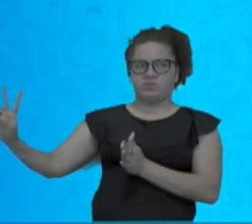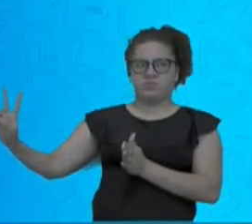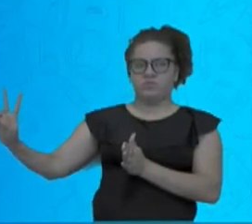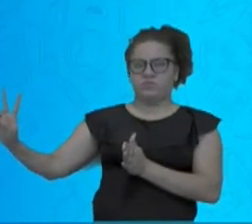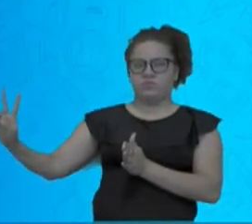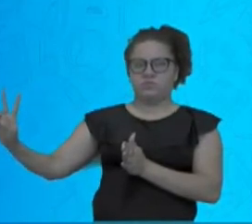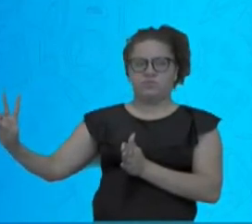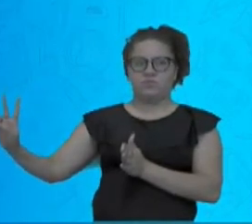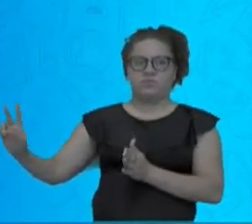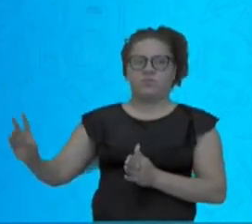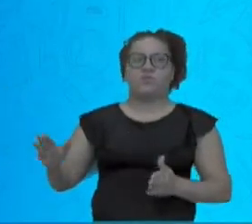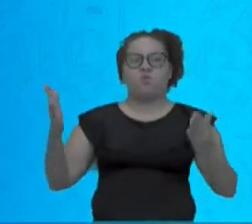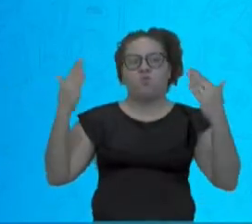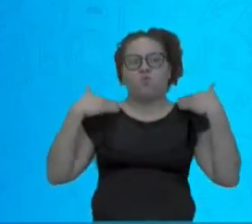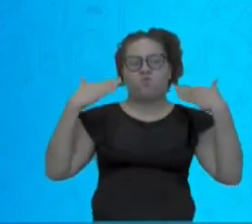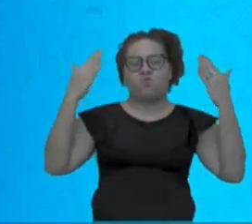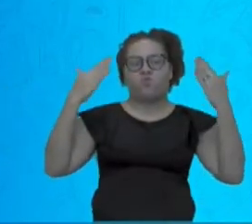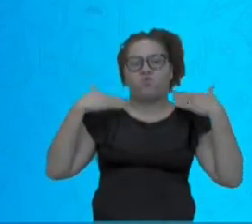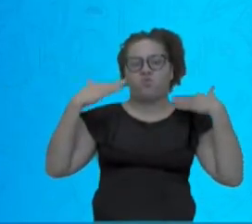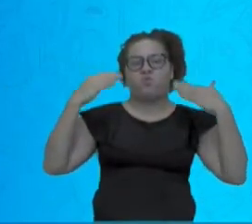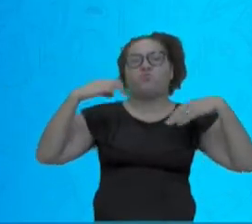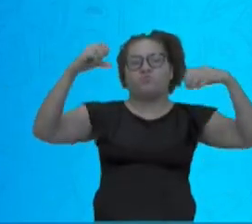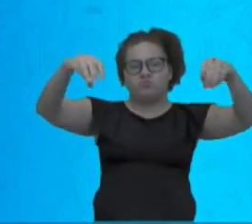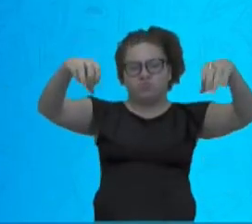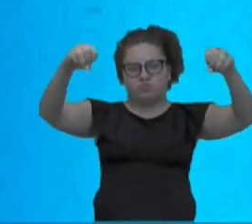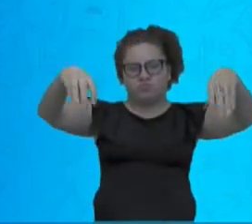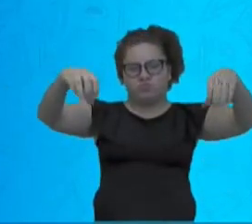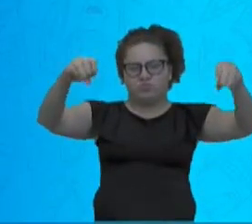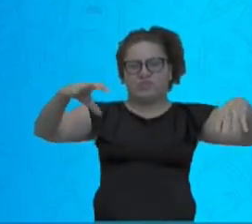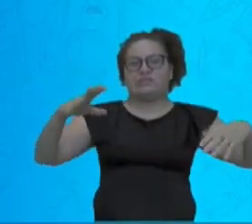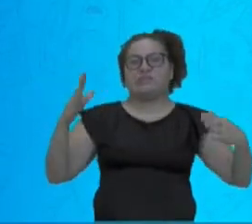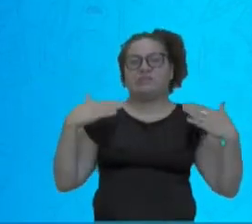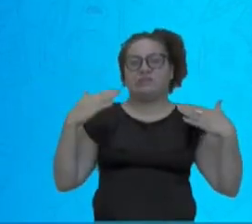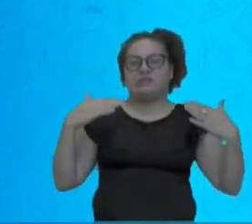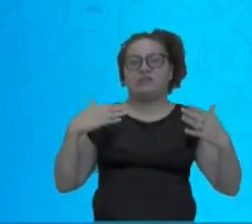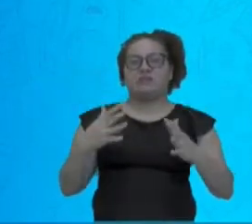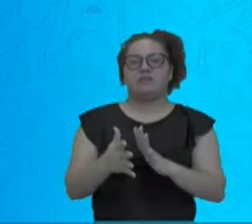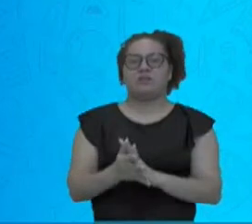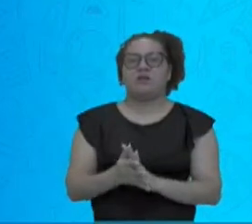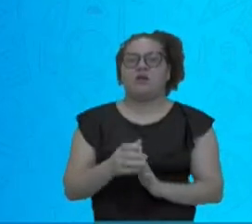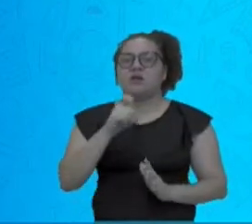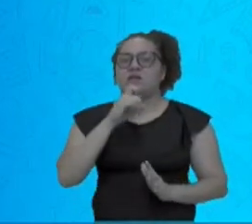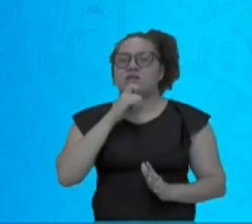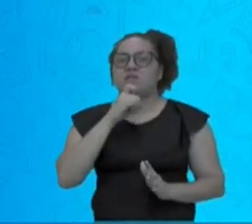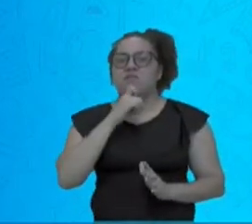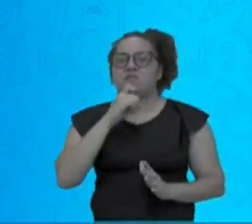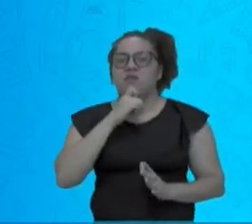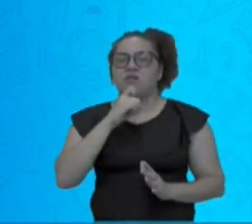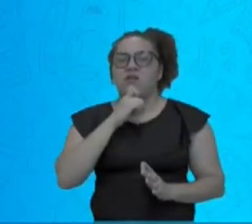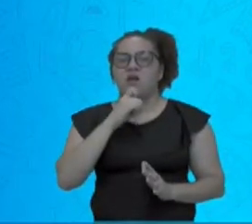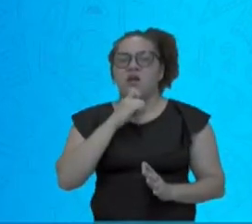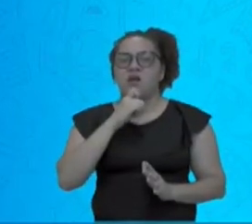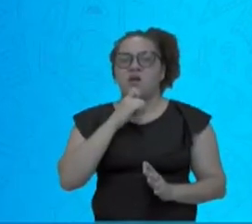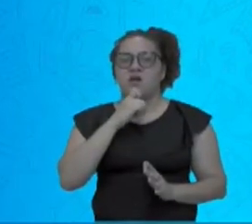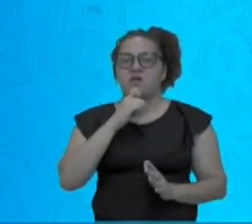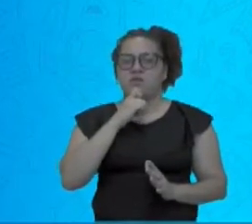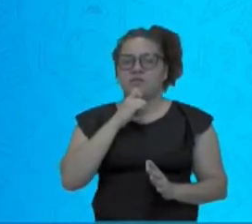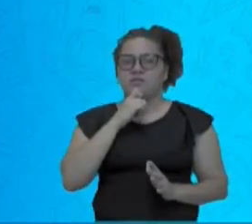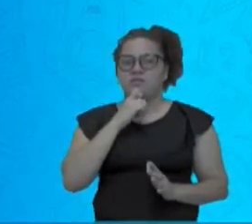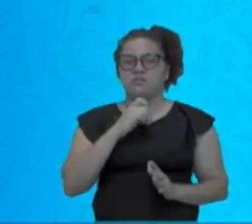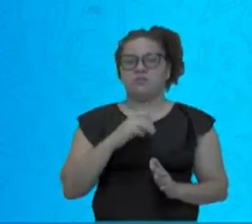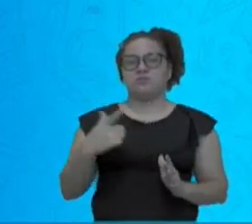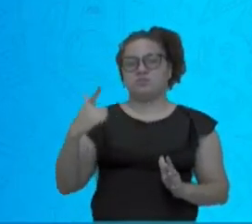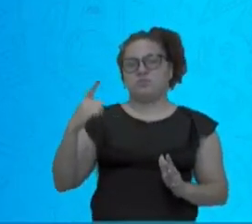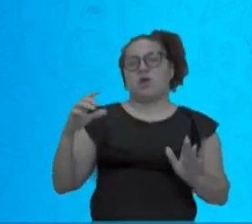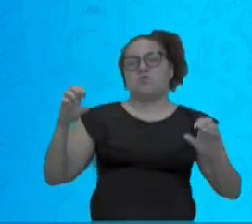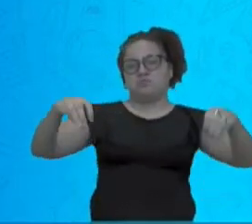tenho verão úmido, quente, inverno, temperaturas amenas e mais seco,